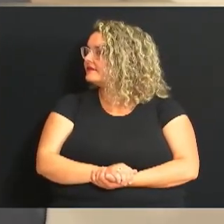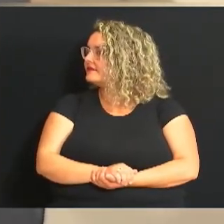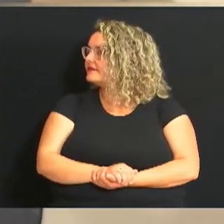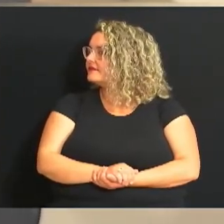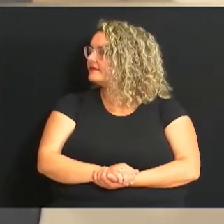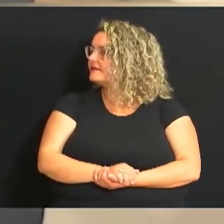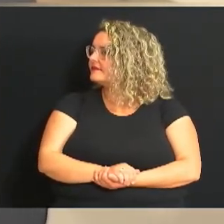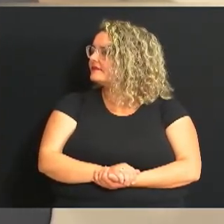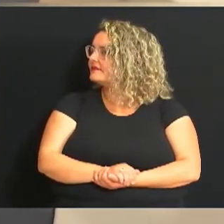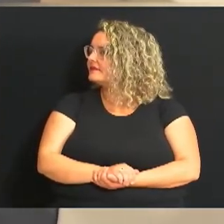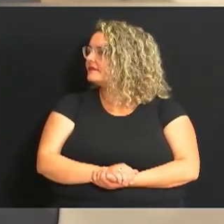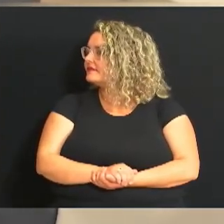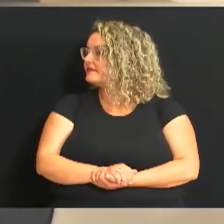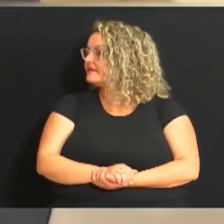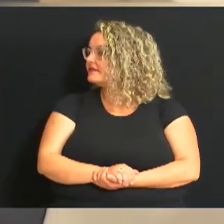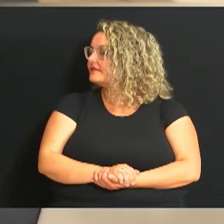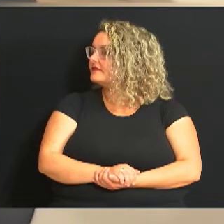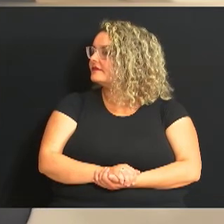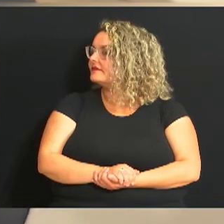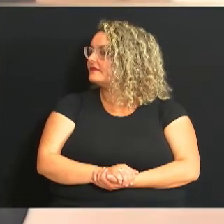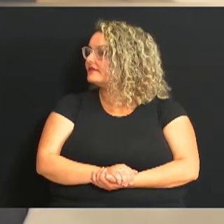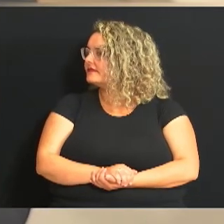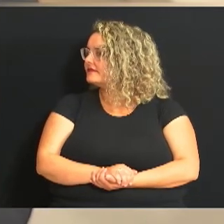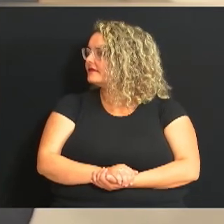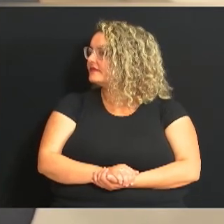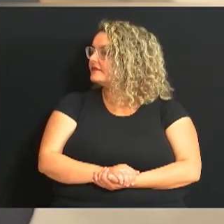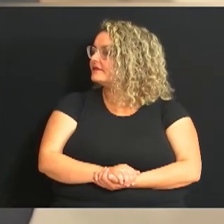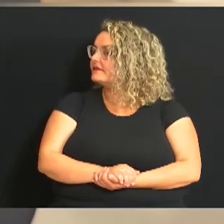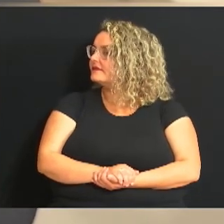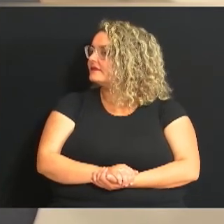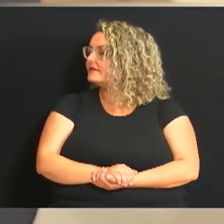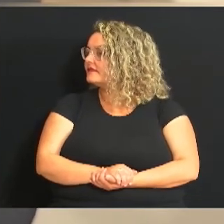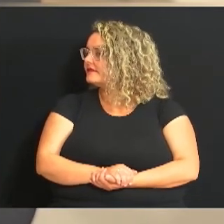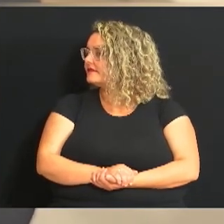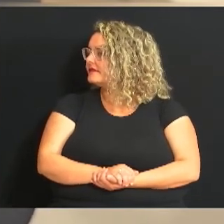diversas honrarias que aconteceu lá no Teatro Bento Quirino. Confira.